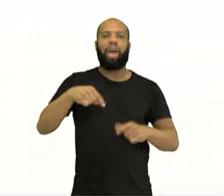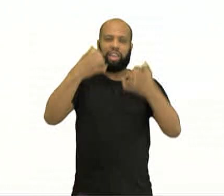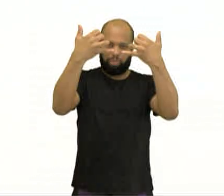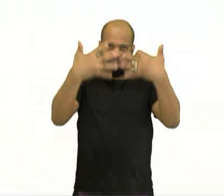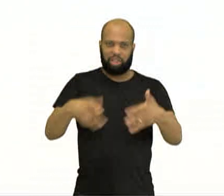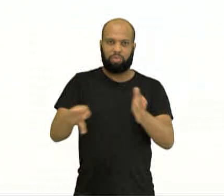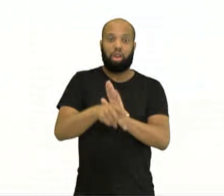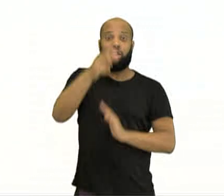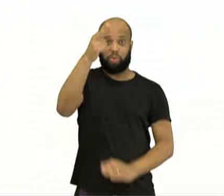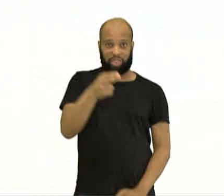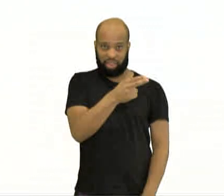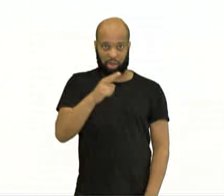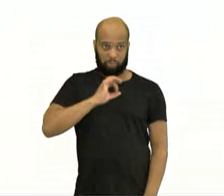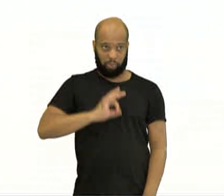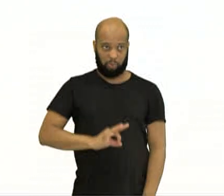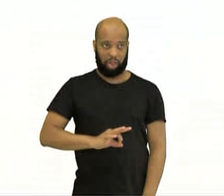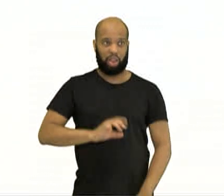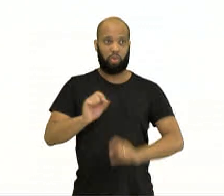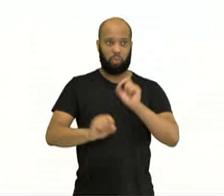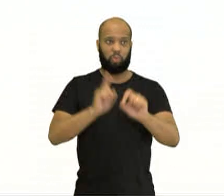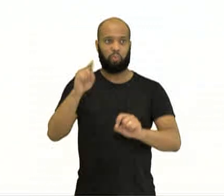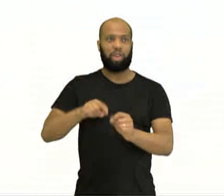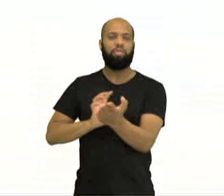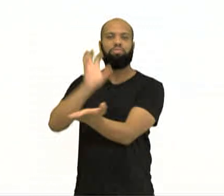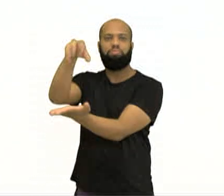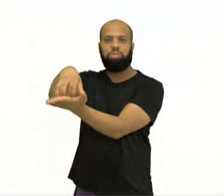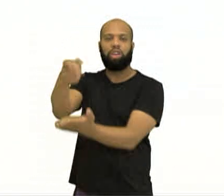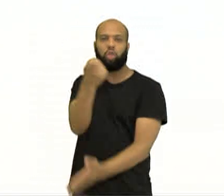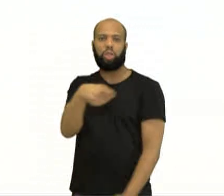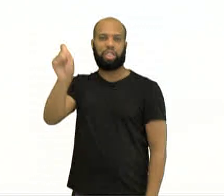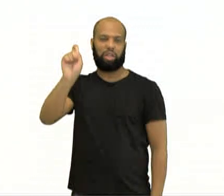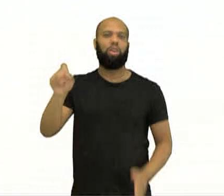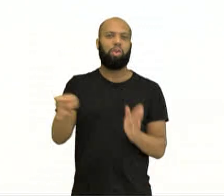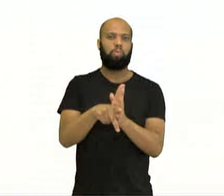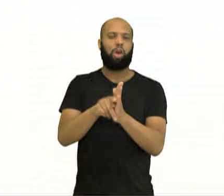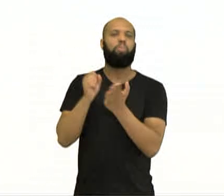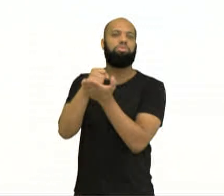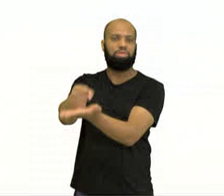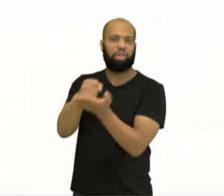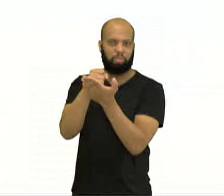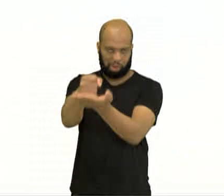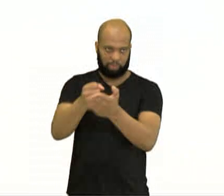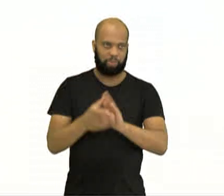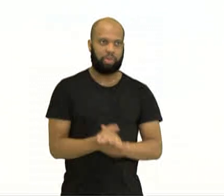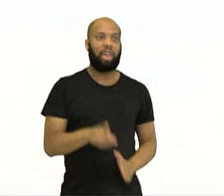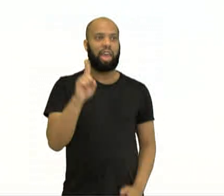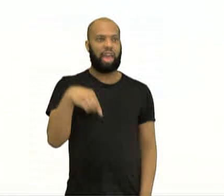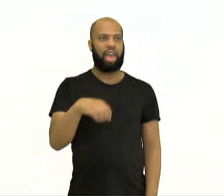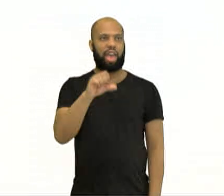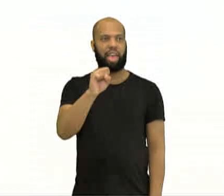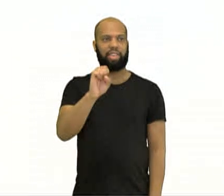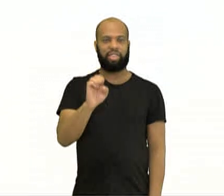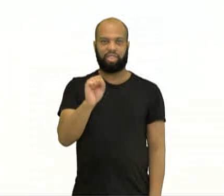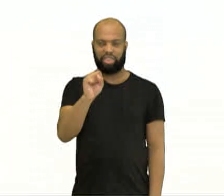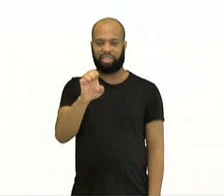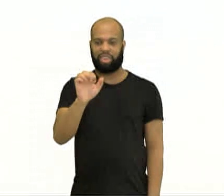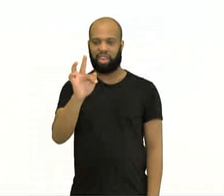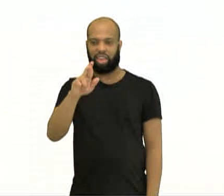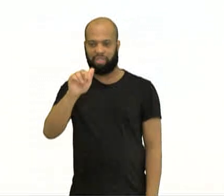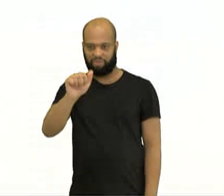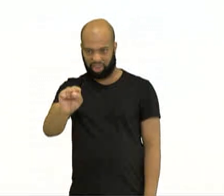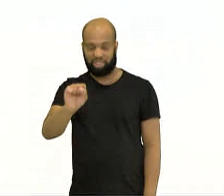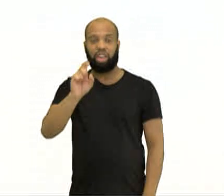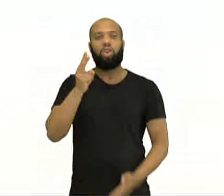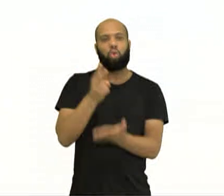do Cefras, a Associação Franciscana de Solidariedade. Mais exemplos no texto, a continuação